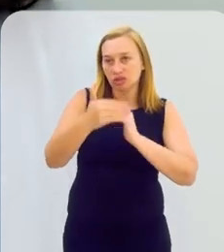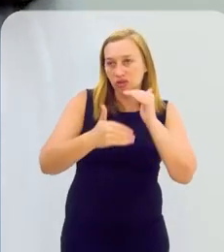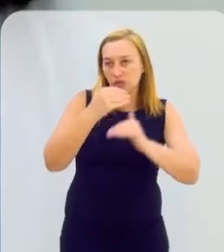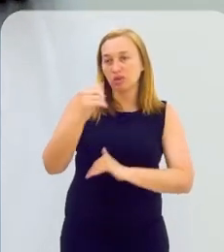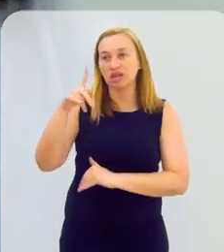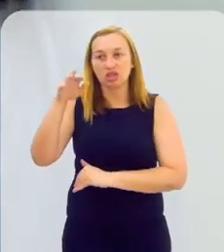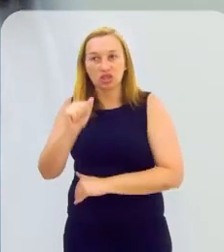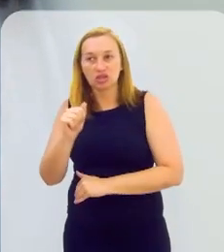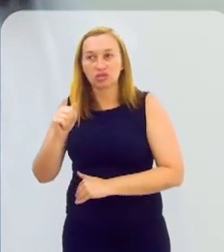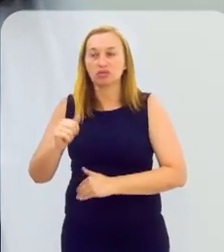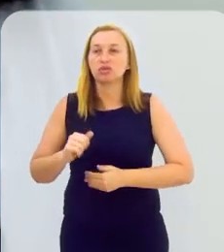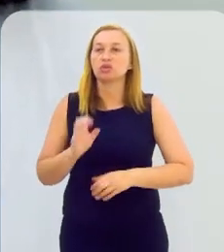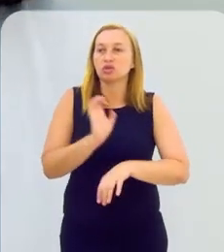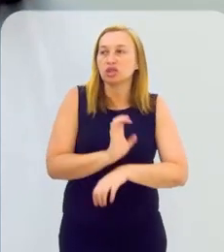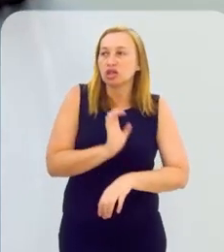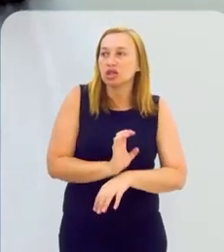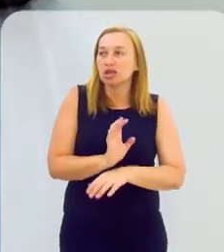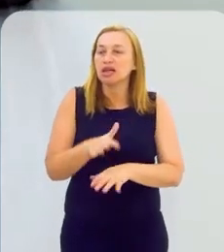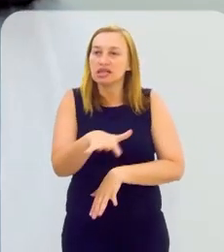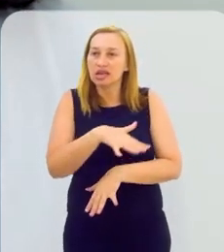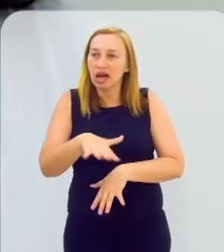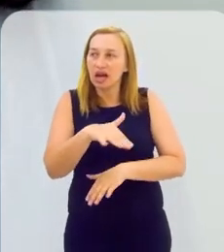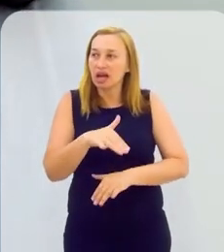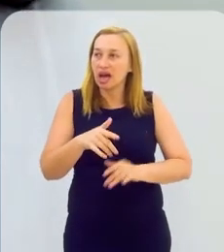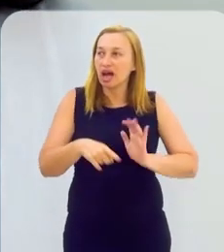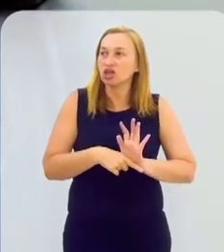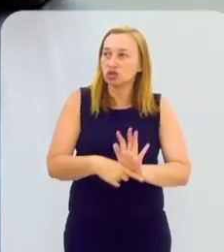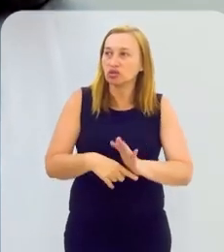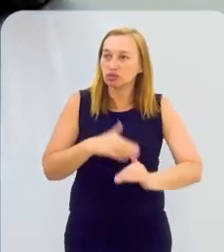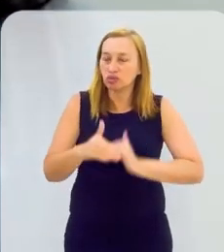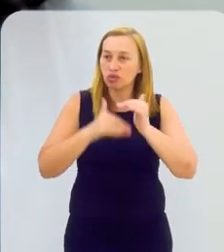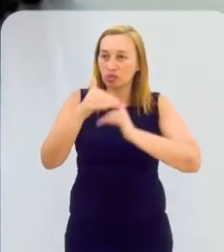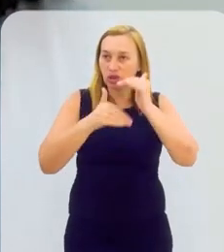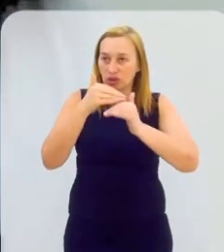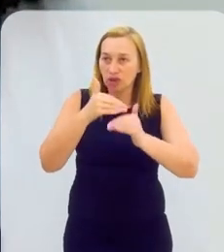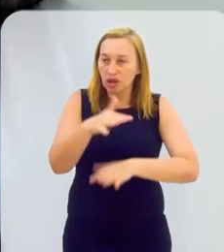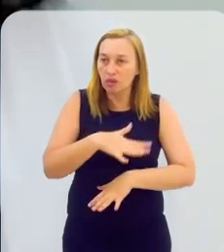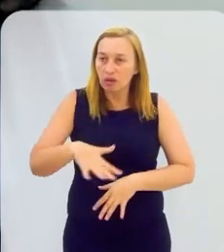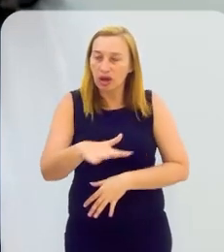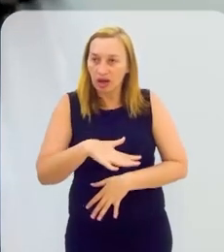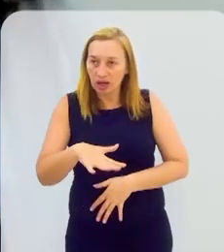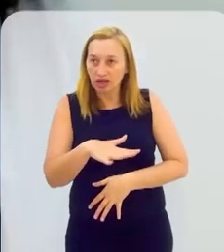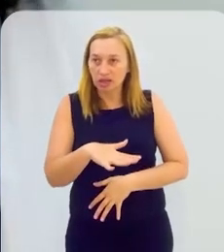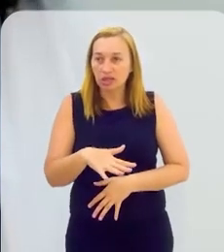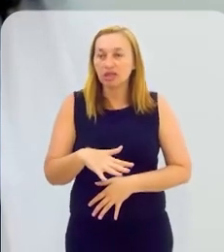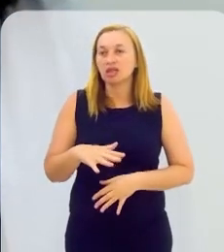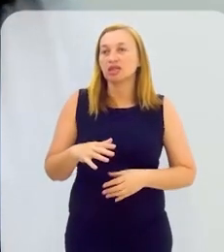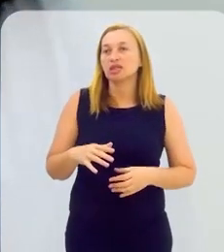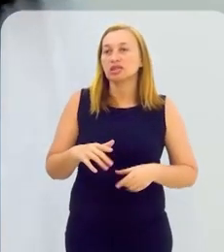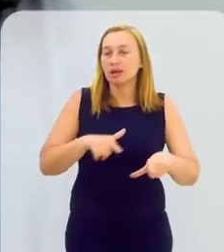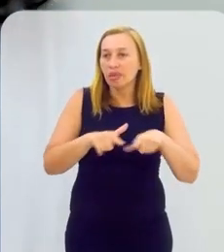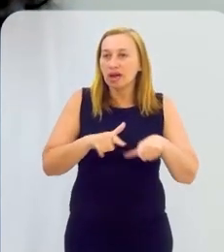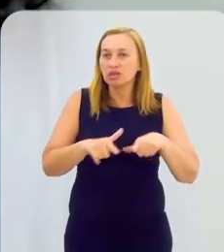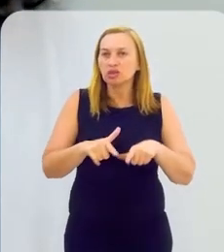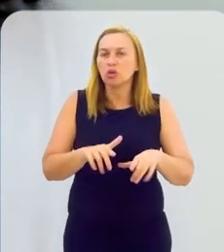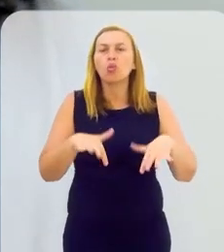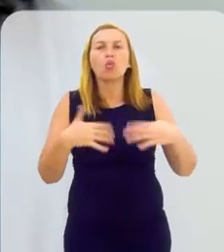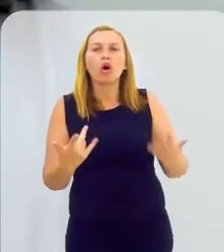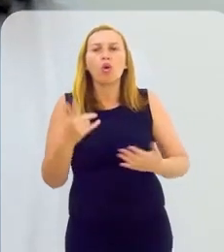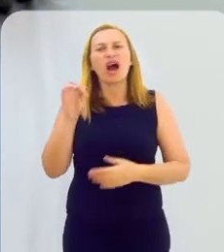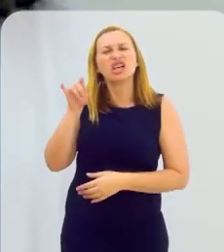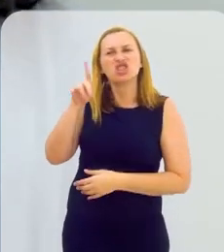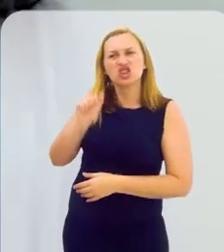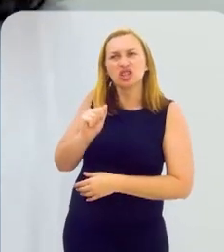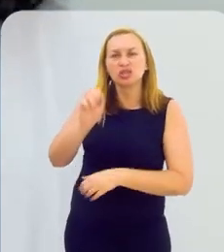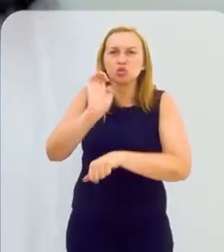do Estado, né? Sem dúvida, esse setor contribui para esse desenvolvimento, porque o setor de serviço é um setor demandante de mão de obra. Qual deve ser a